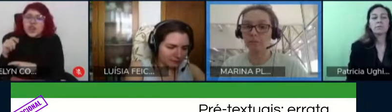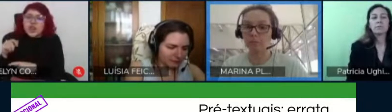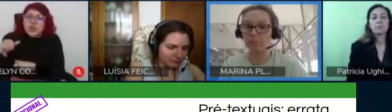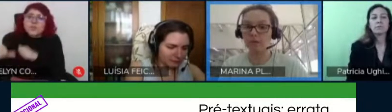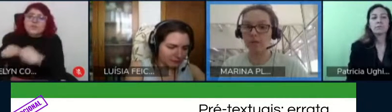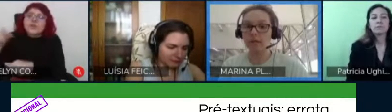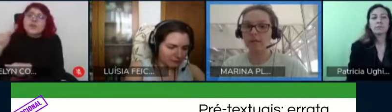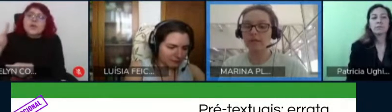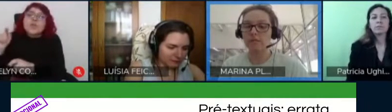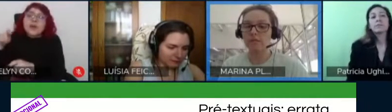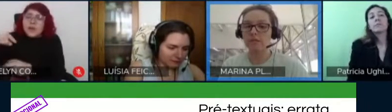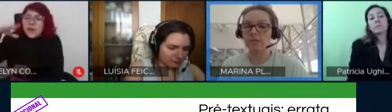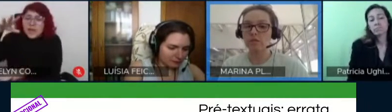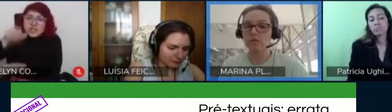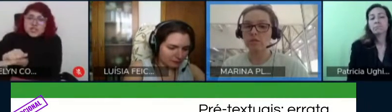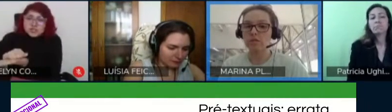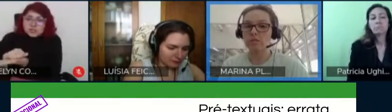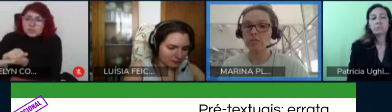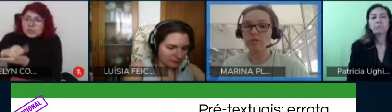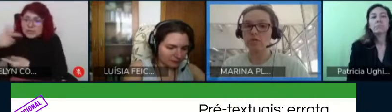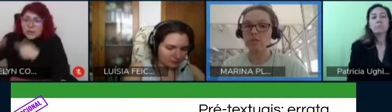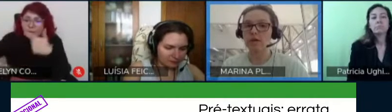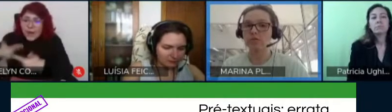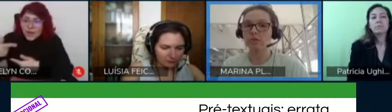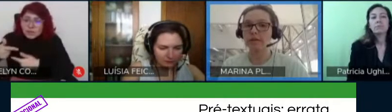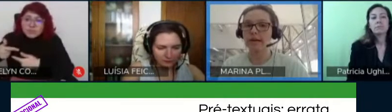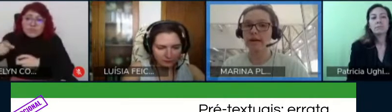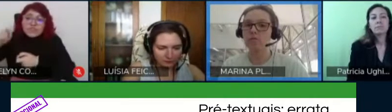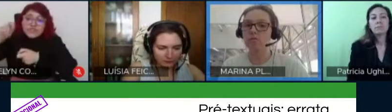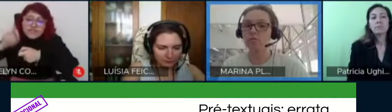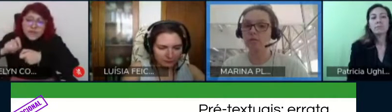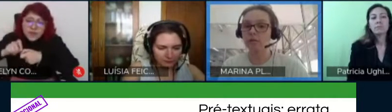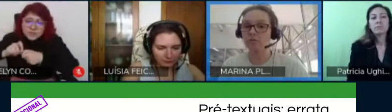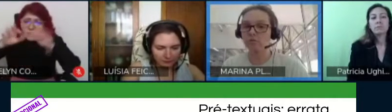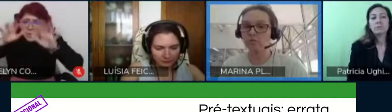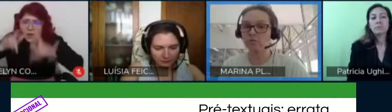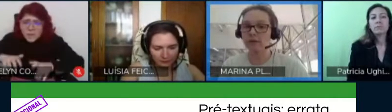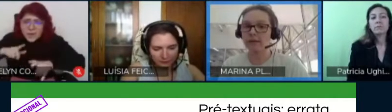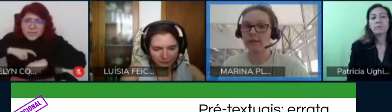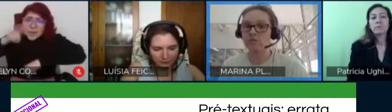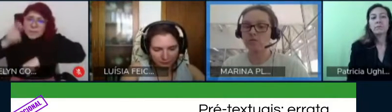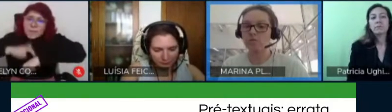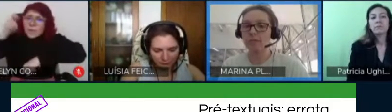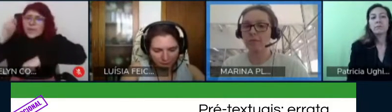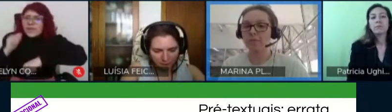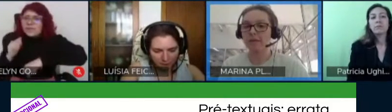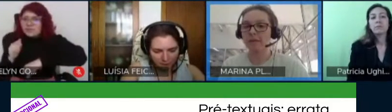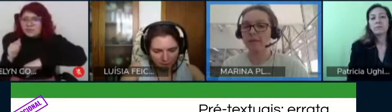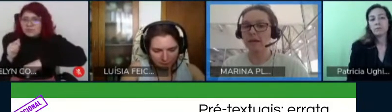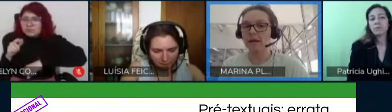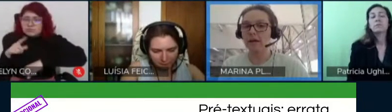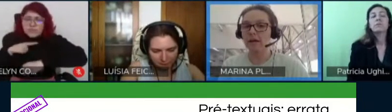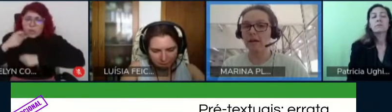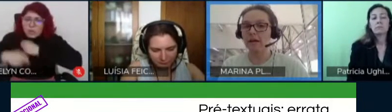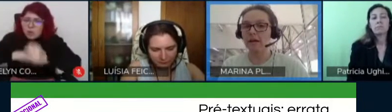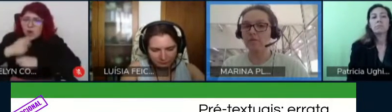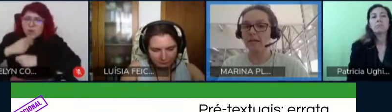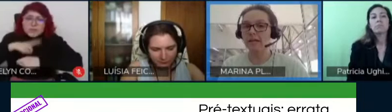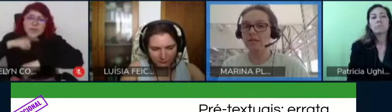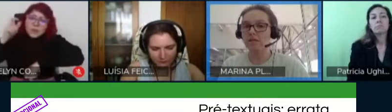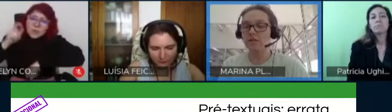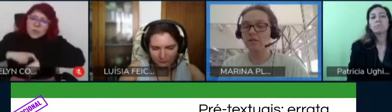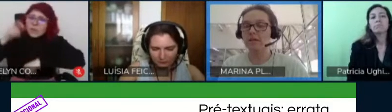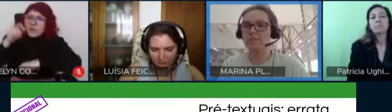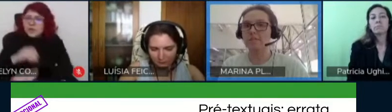no tempo. Então, a gente não pode alterar o conteúdo. Suprimir